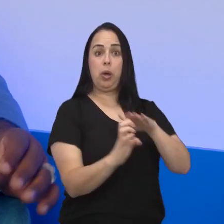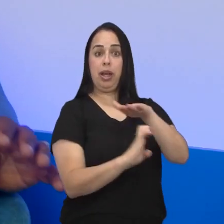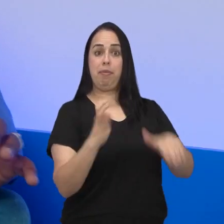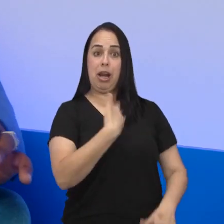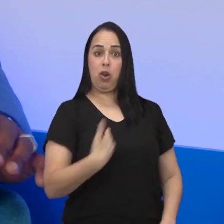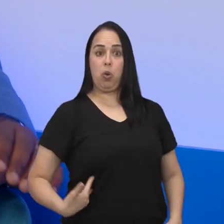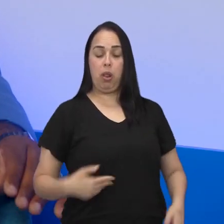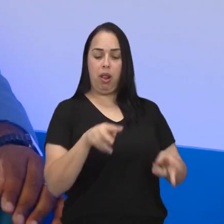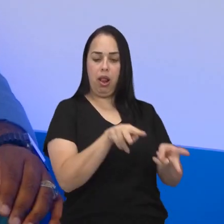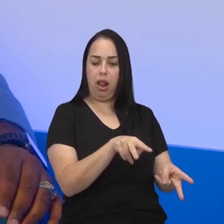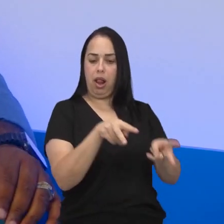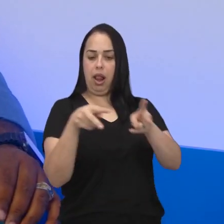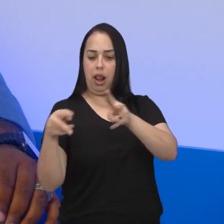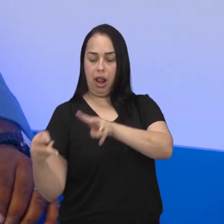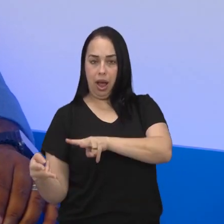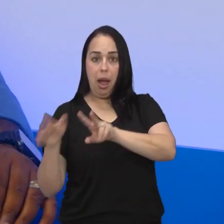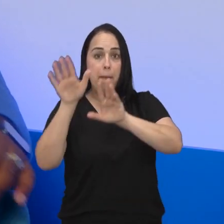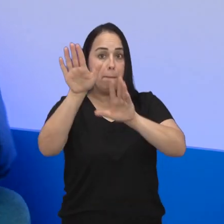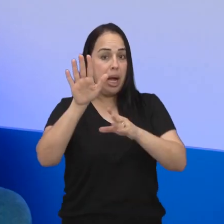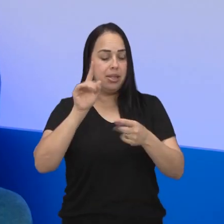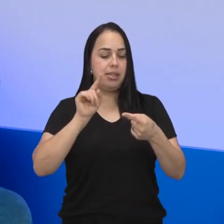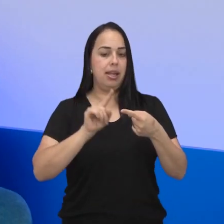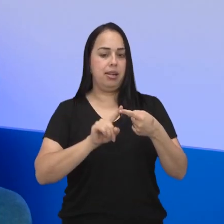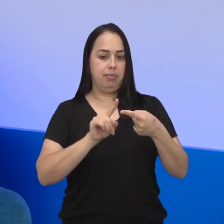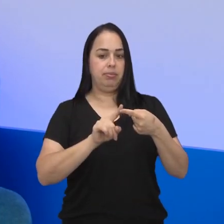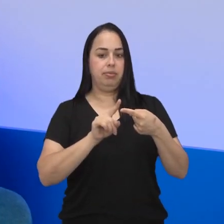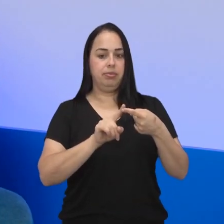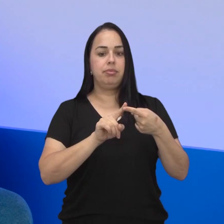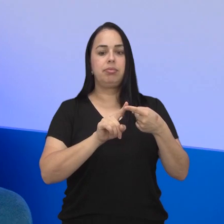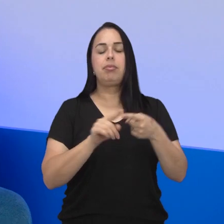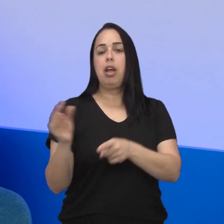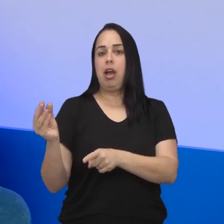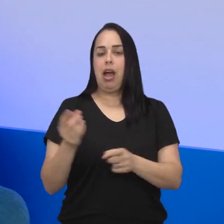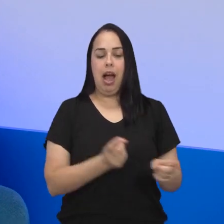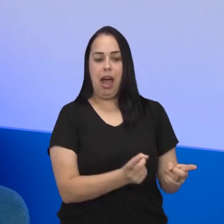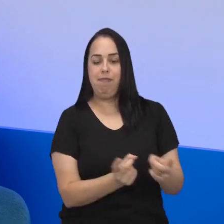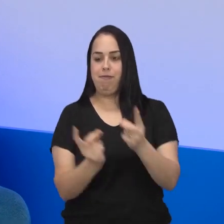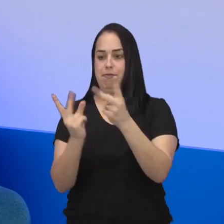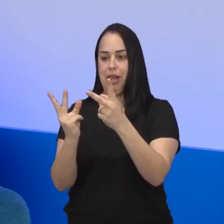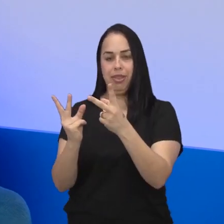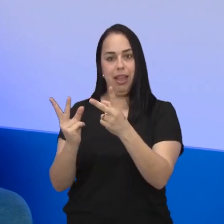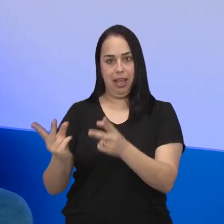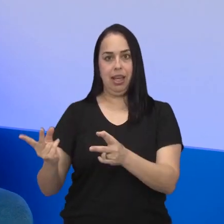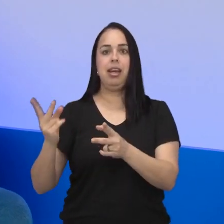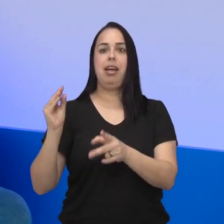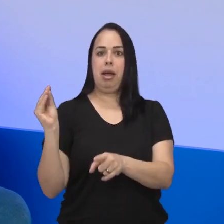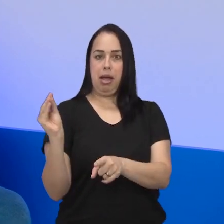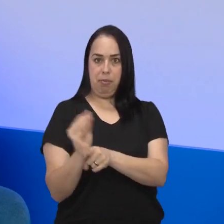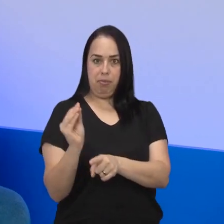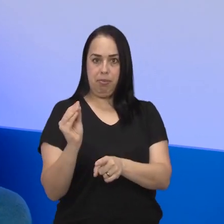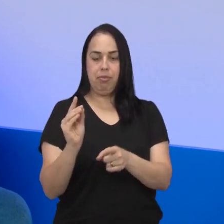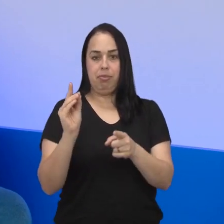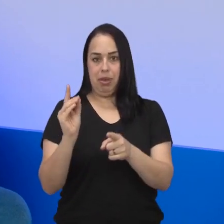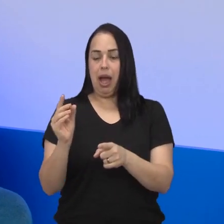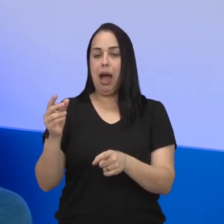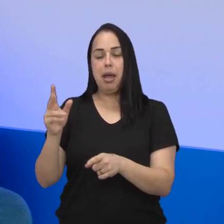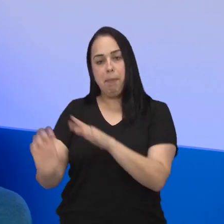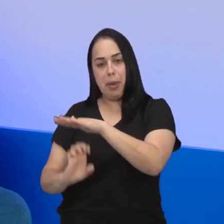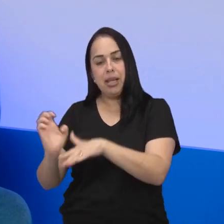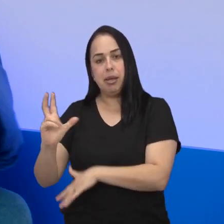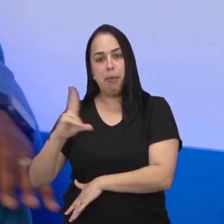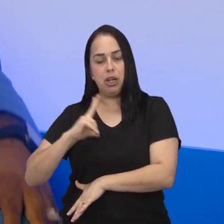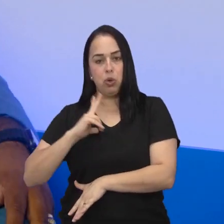e dentro desse processo nós temos a privatização, nós temos a concessão e nós temos o